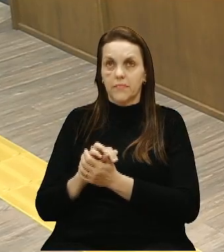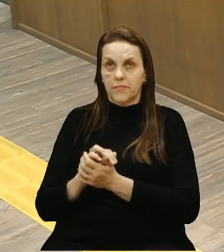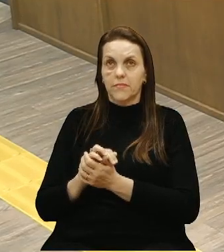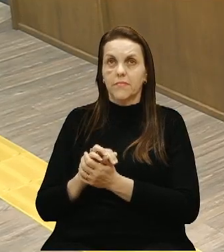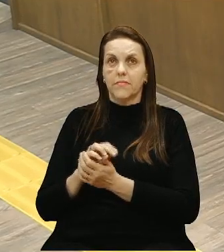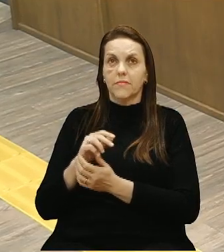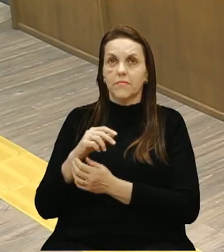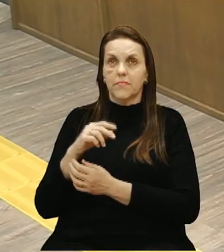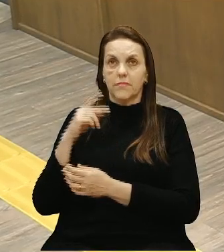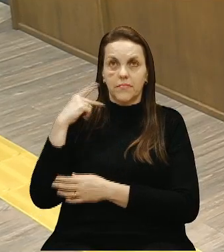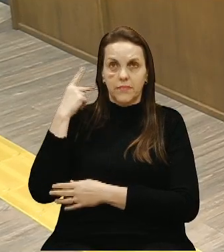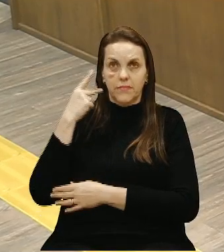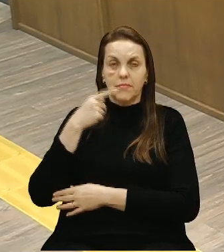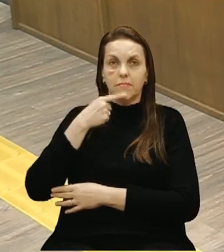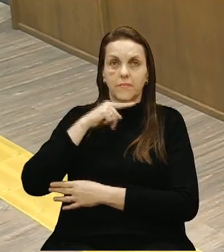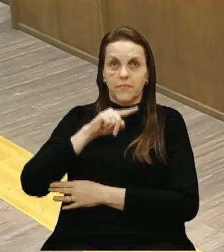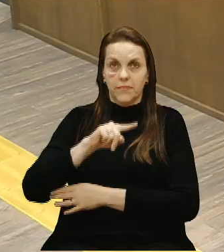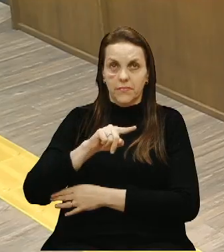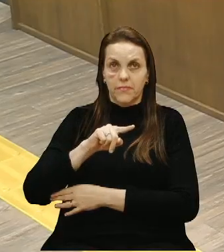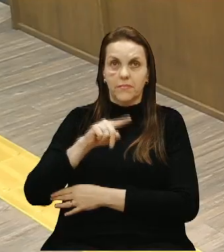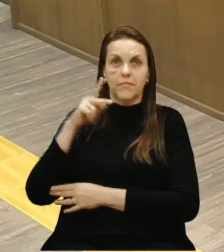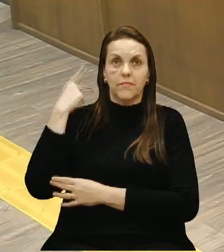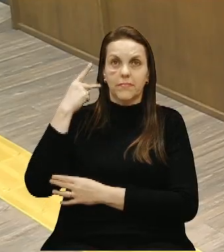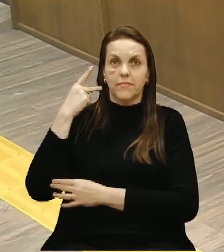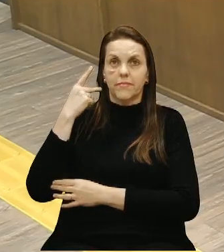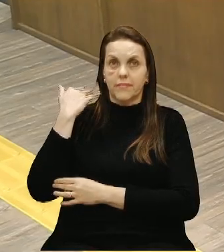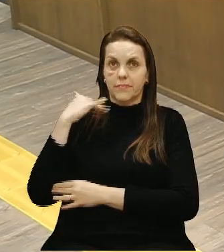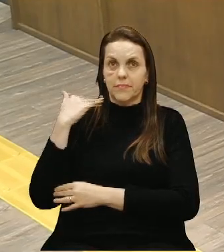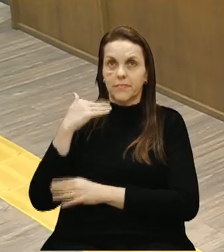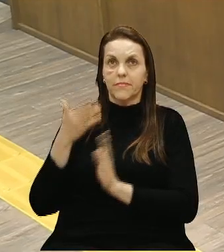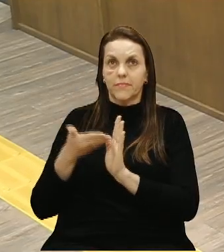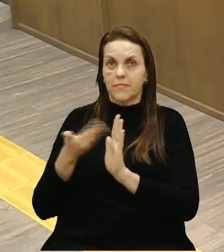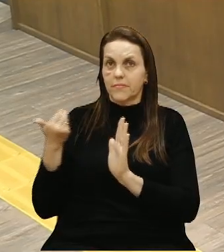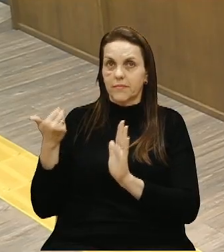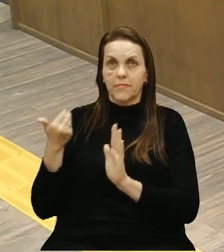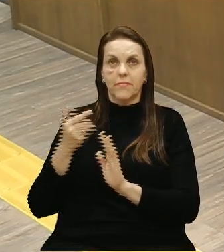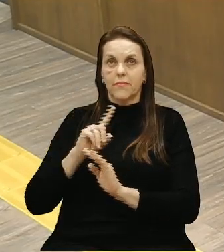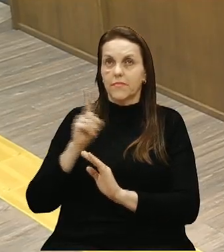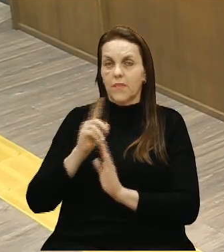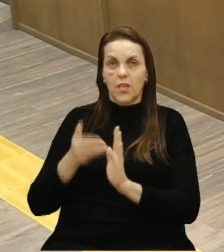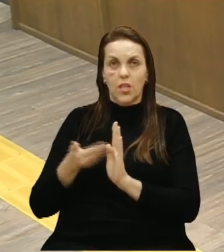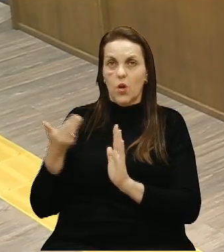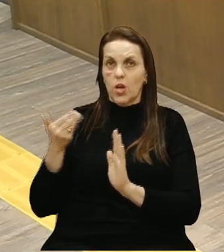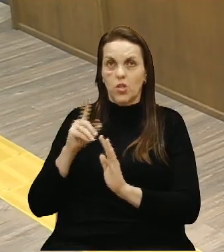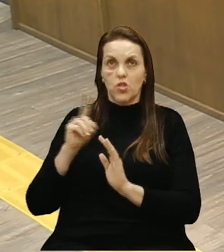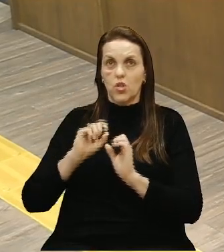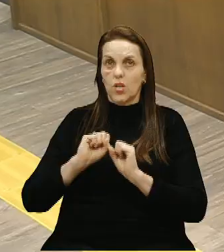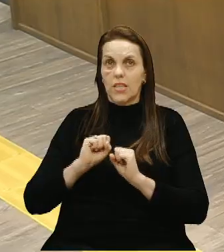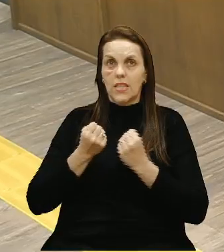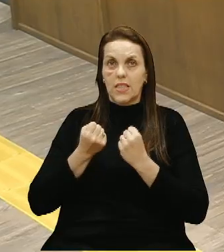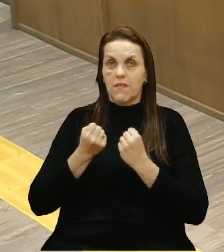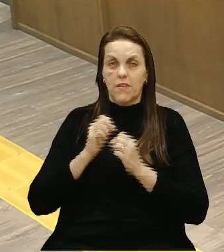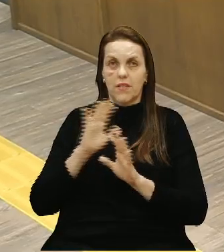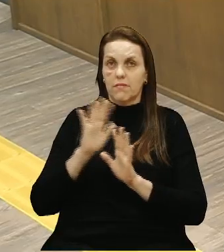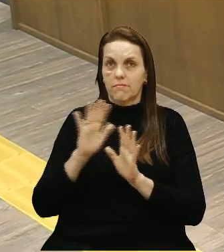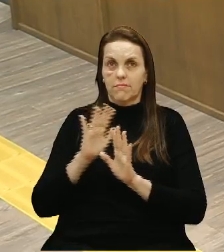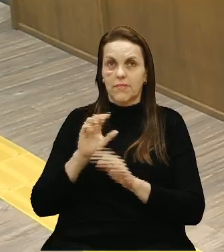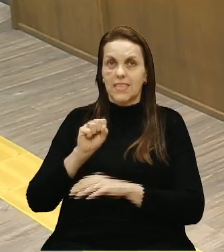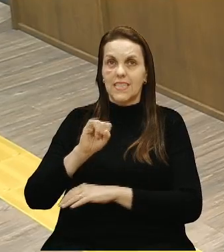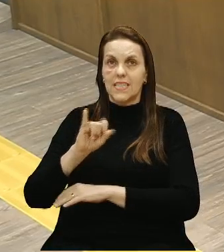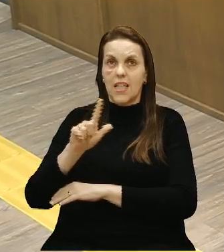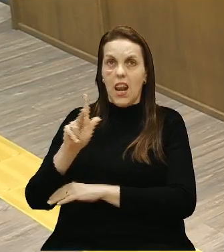Caleb Garbim. Vereadora Andressa Marques, retira dos anais? Não, vereador Caleb, outro dia estava aqui defendendo o Silas. Segue